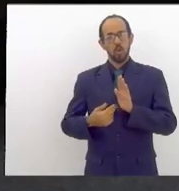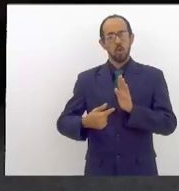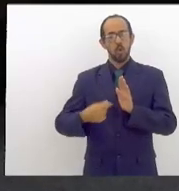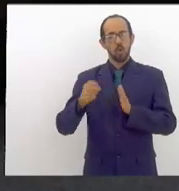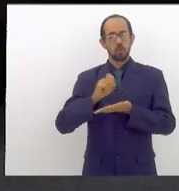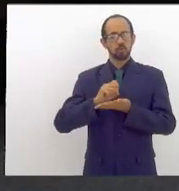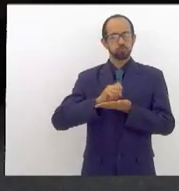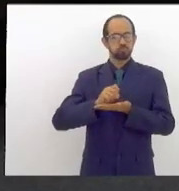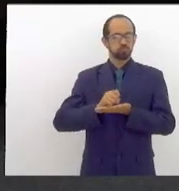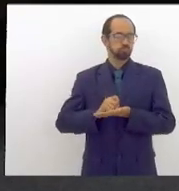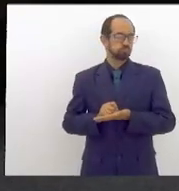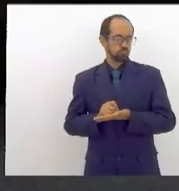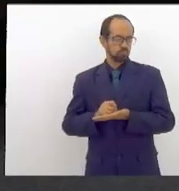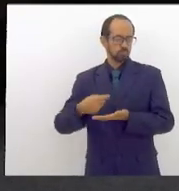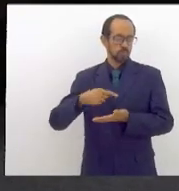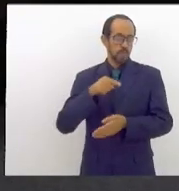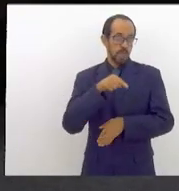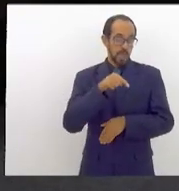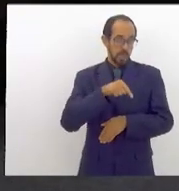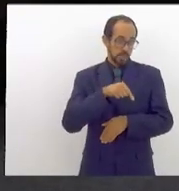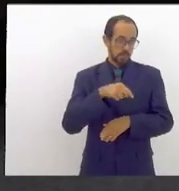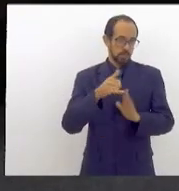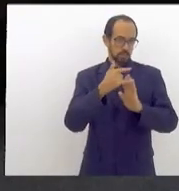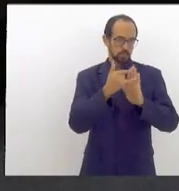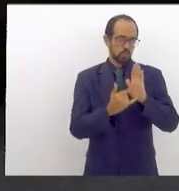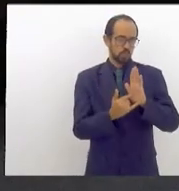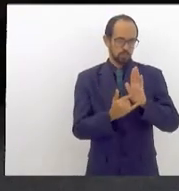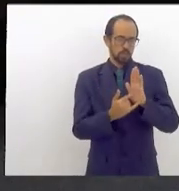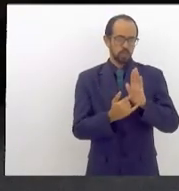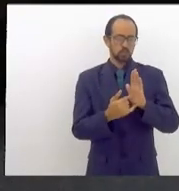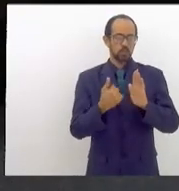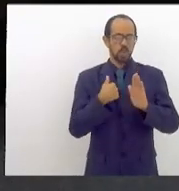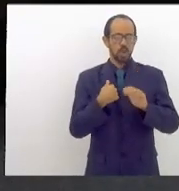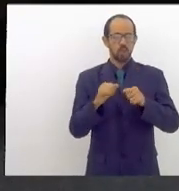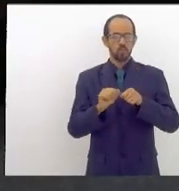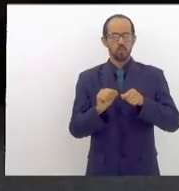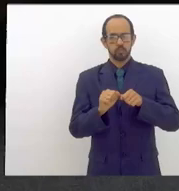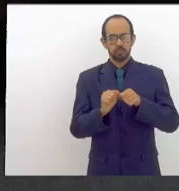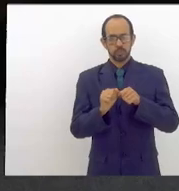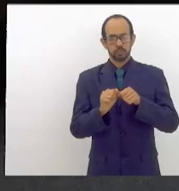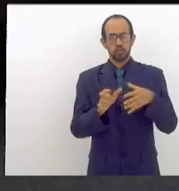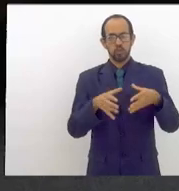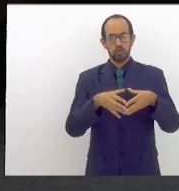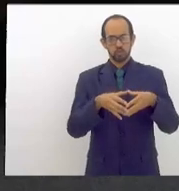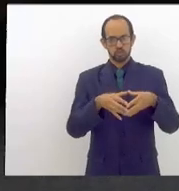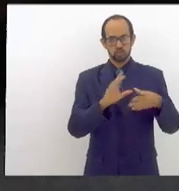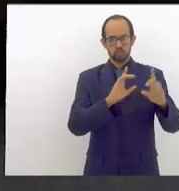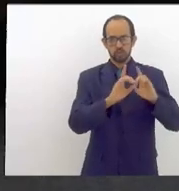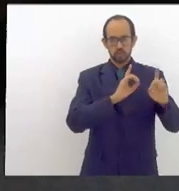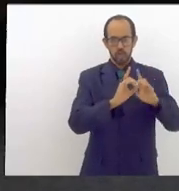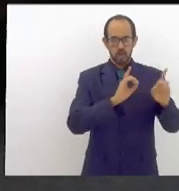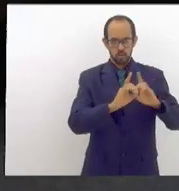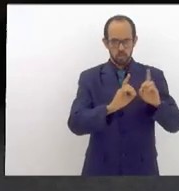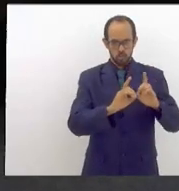relatório foi por minha elaborado em conjunto e em diálogo com